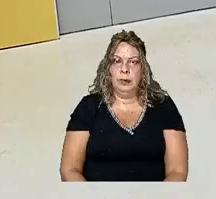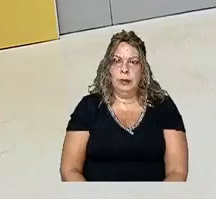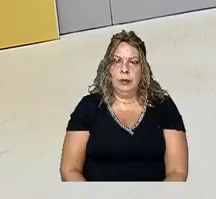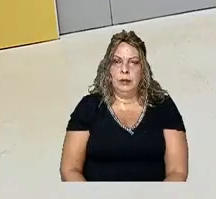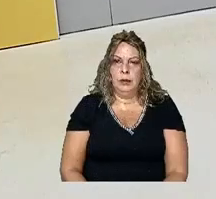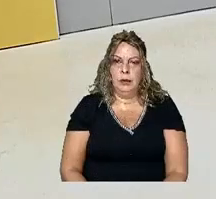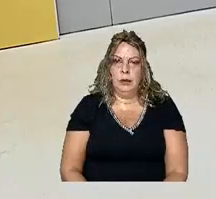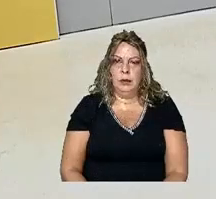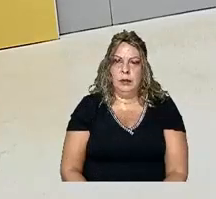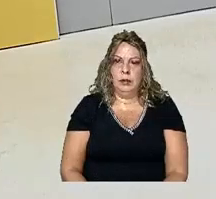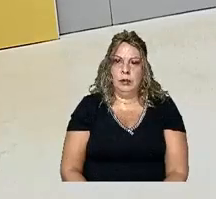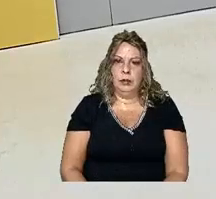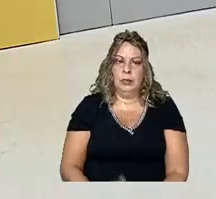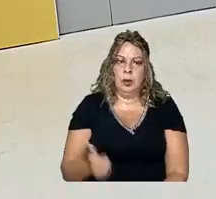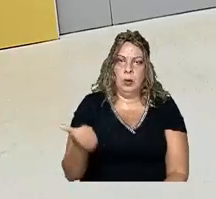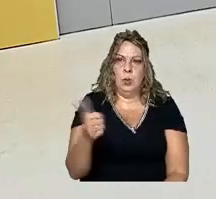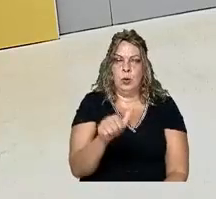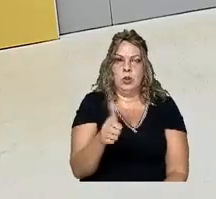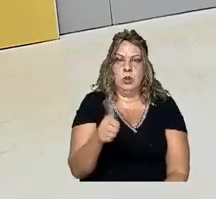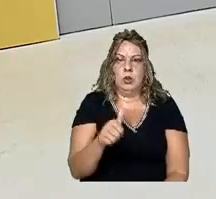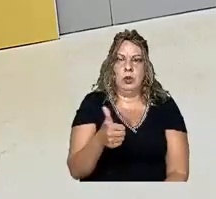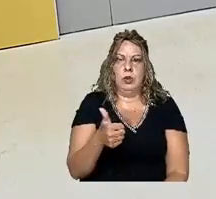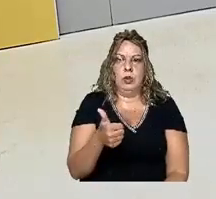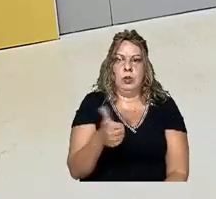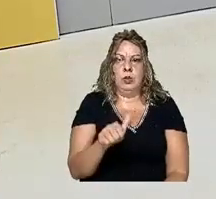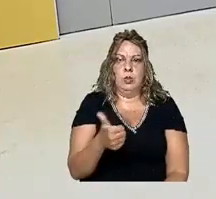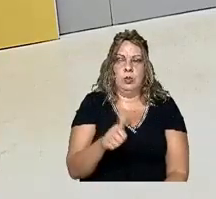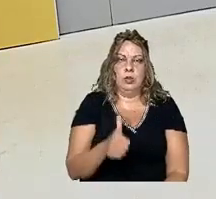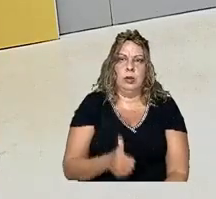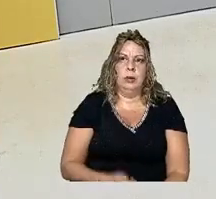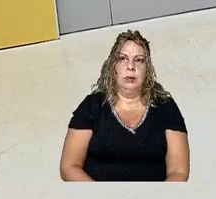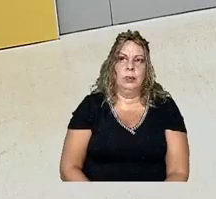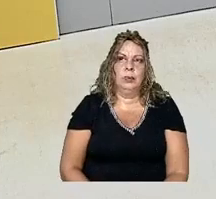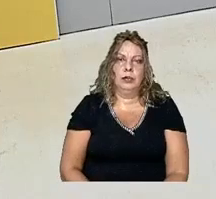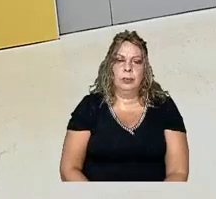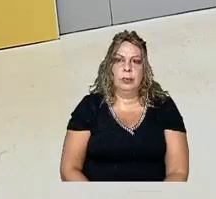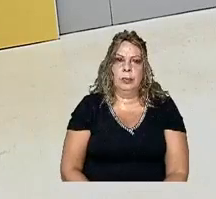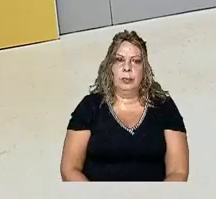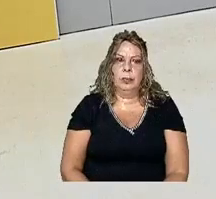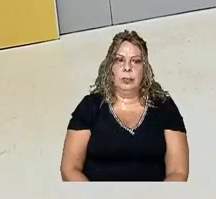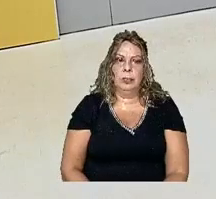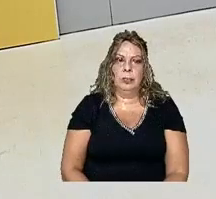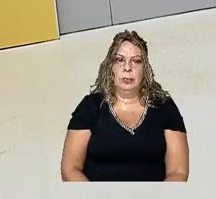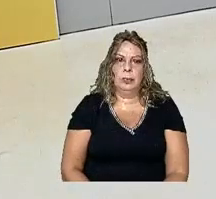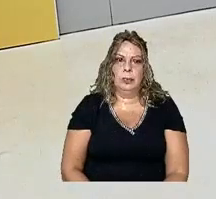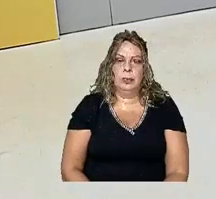Marcou? Vamos lá, que tem o número 11. Número 11 saiu, número 11. Vai lá, número 11.